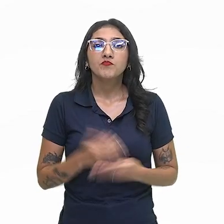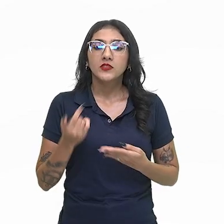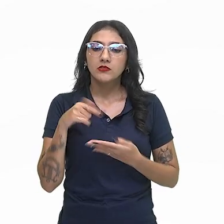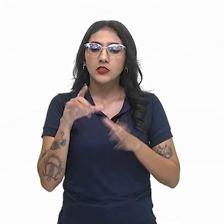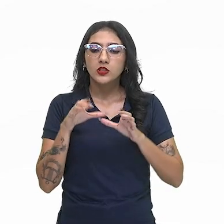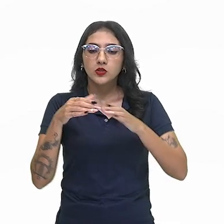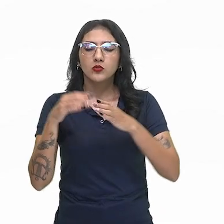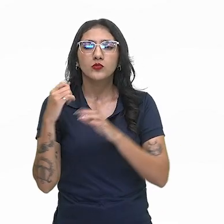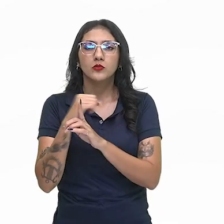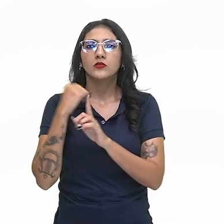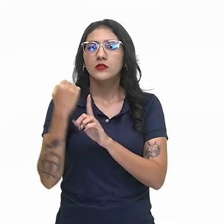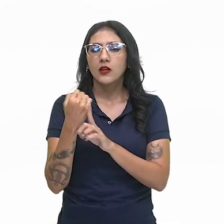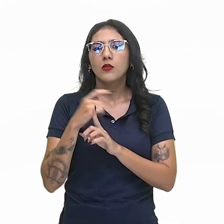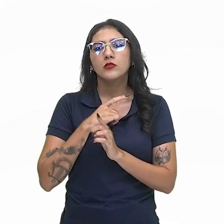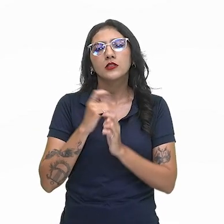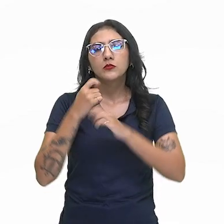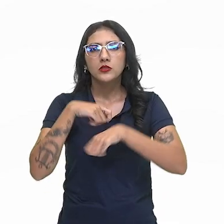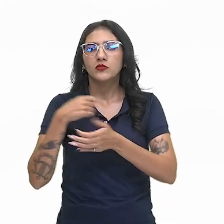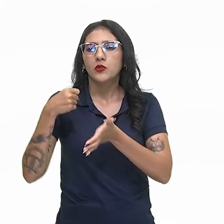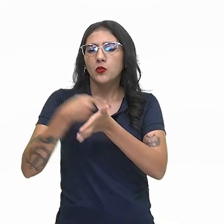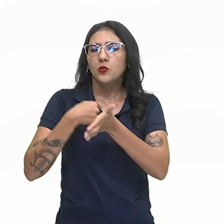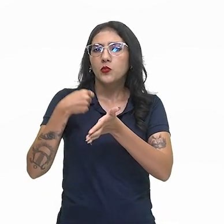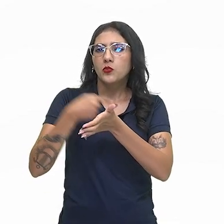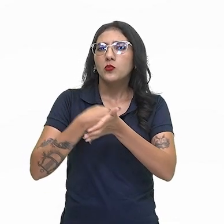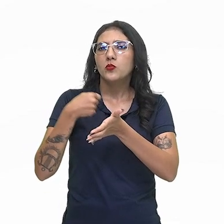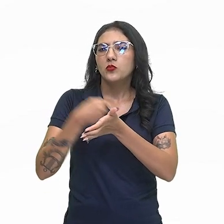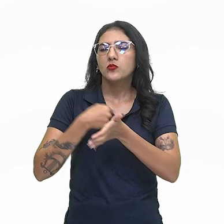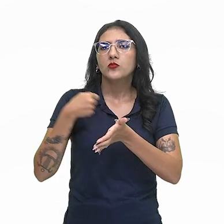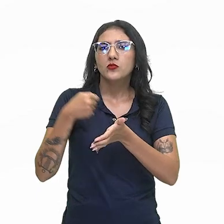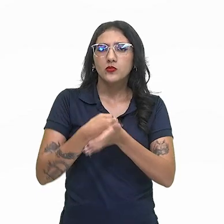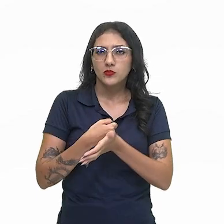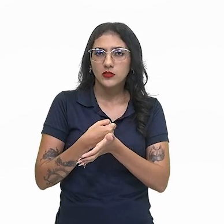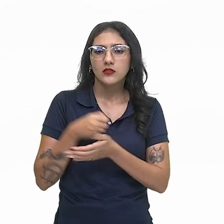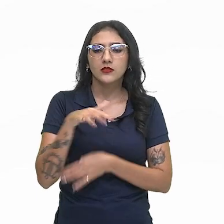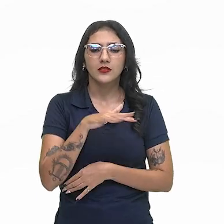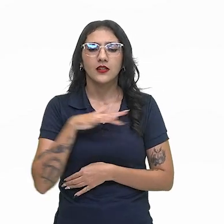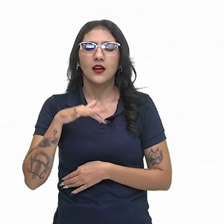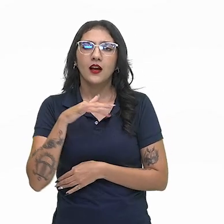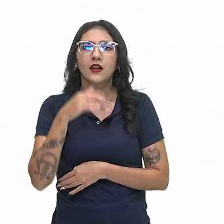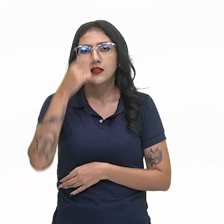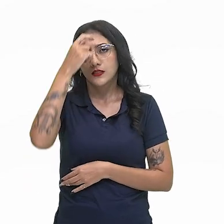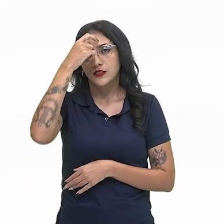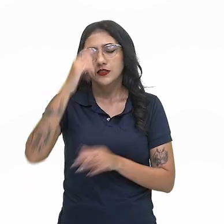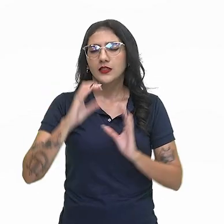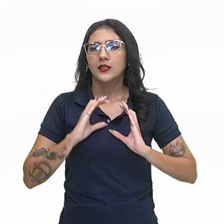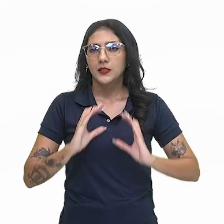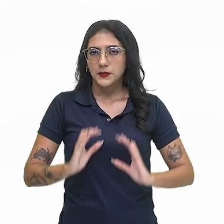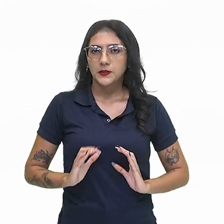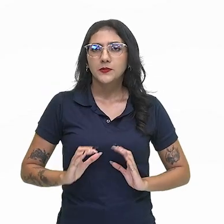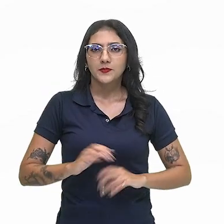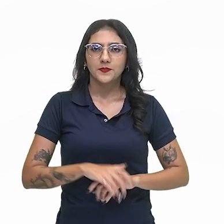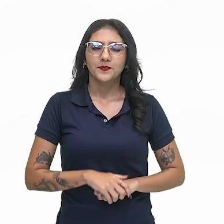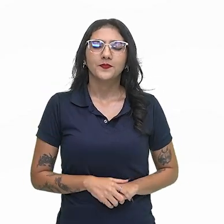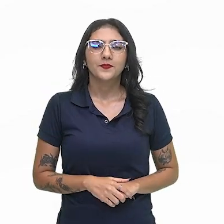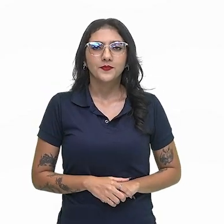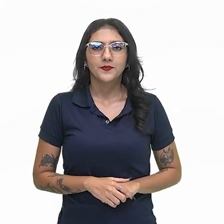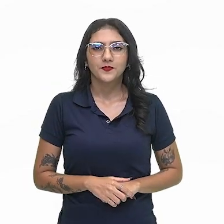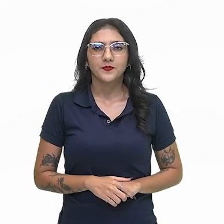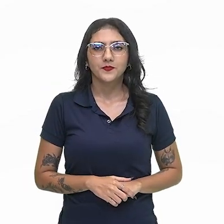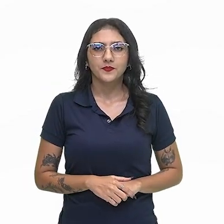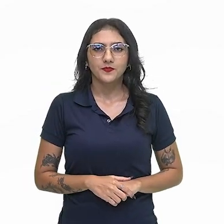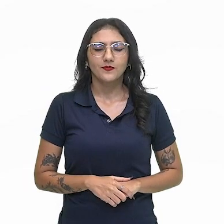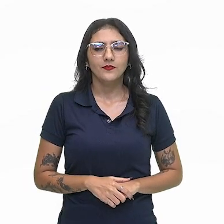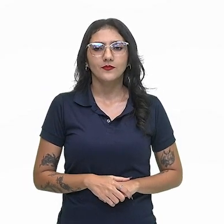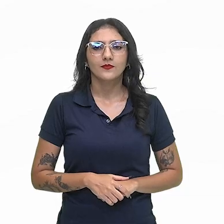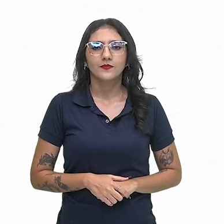esse espaço, né, de luta para que a cidadania seja exercida. Segundo a